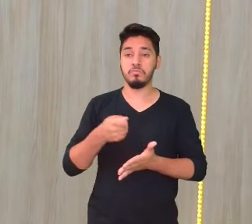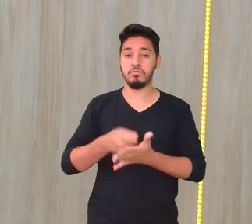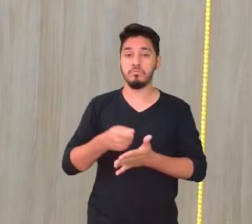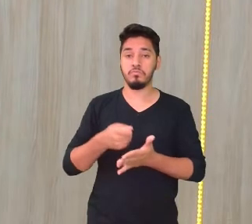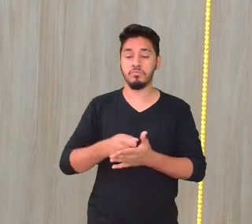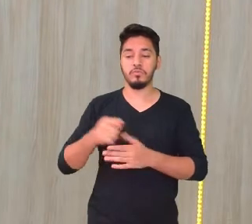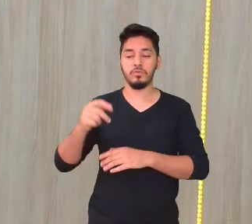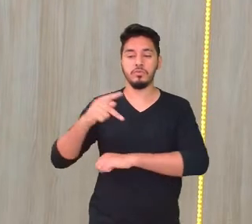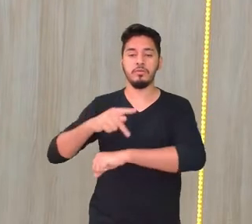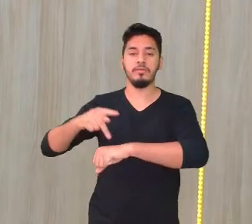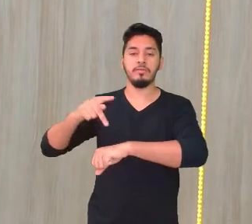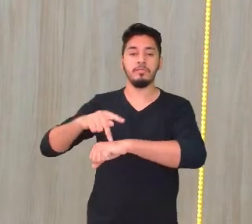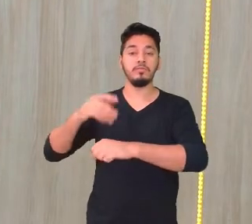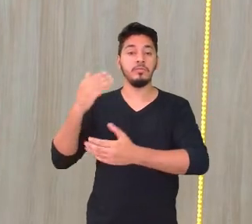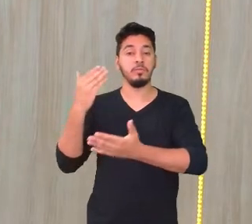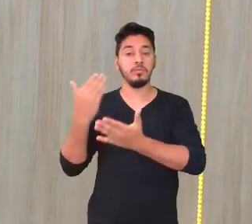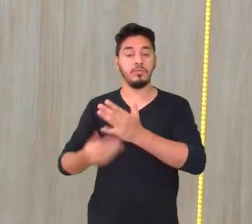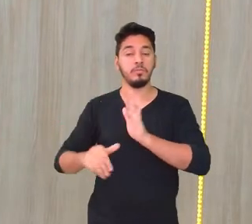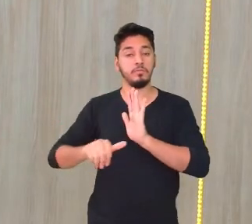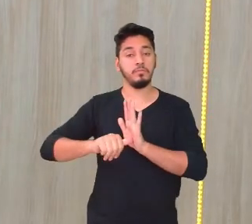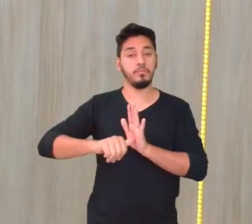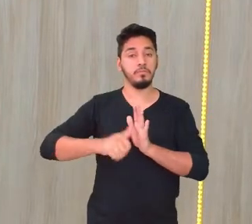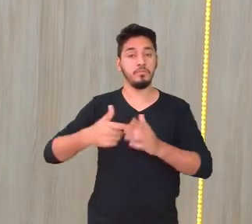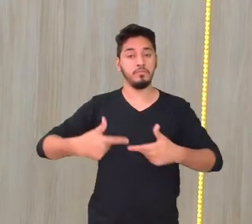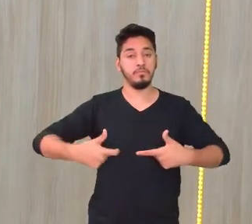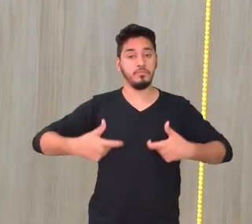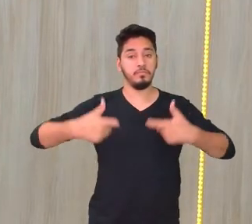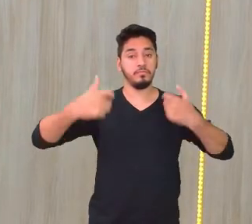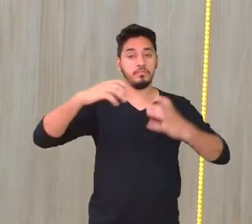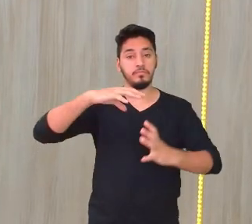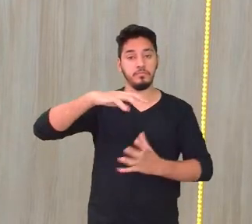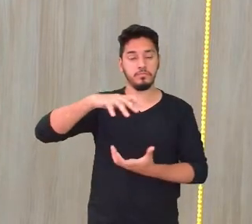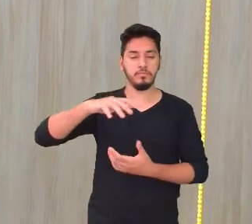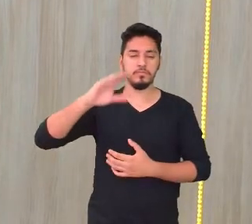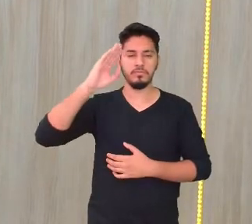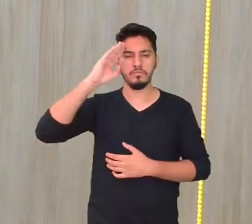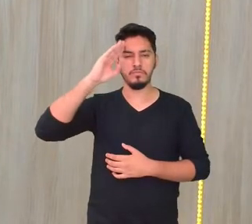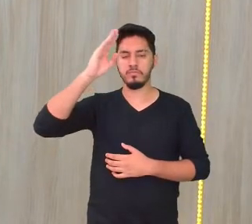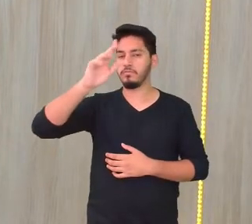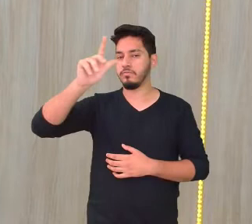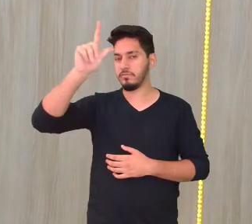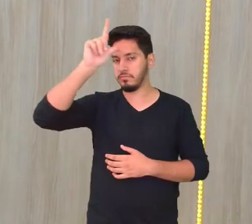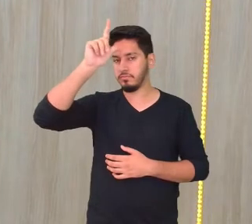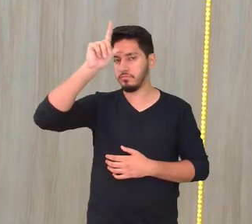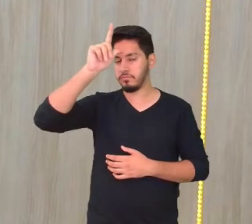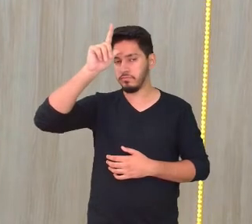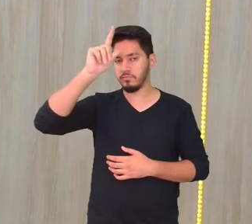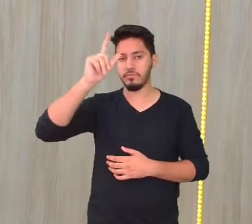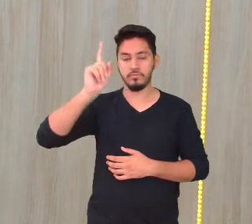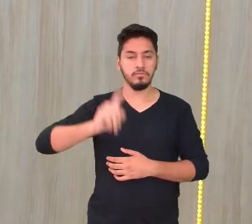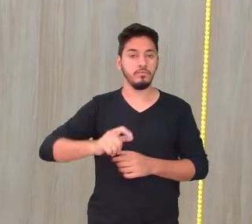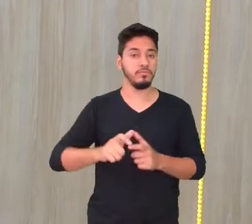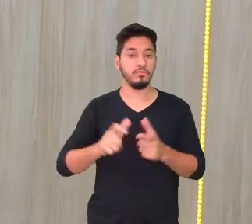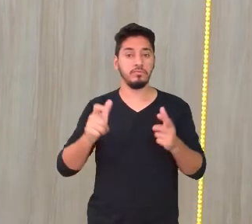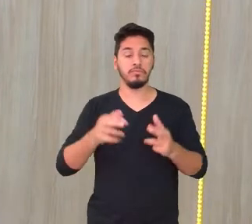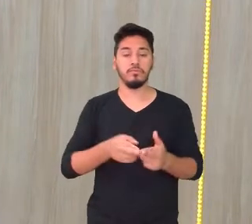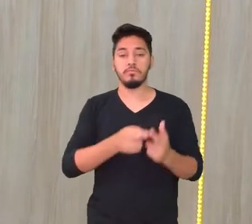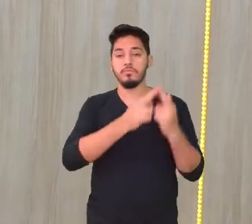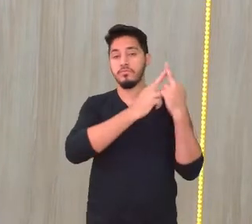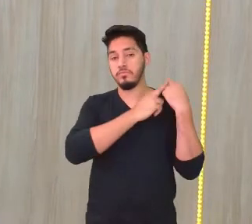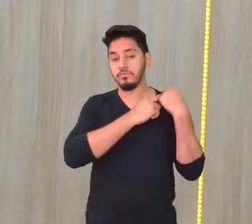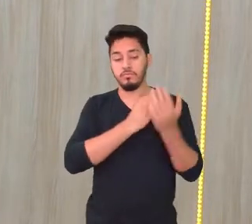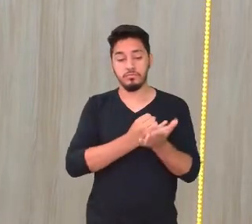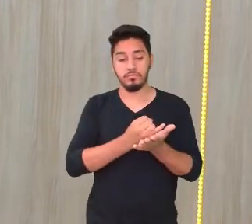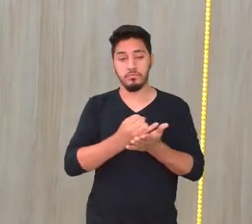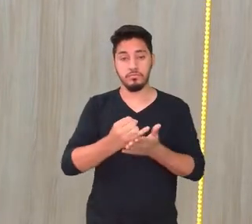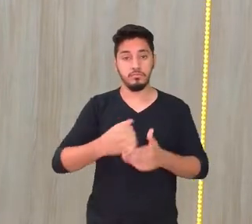os países perdedores da Primeira Guerra Mundial, principalmente para a Alemanha, que foi considerada a grande responsável pelo